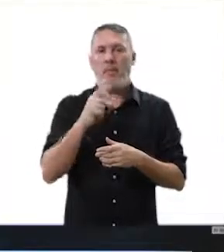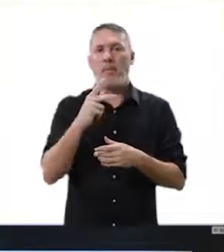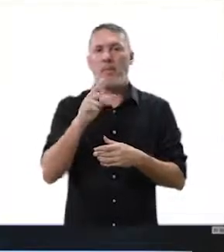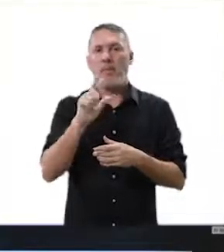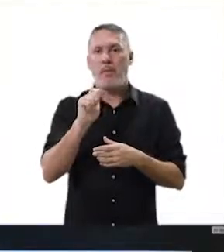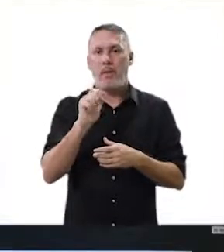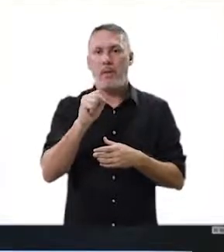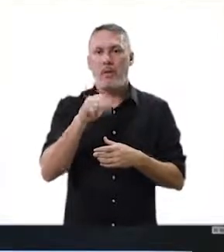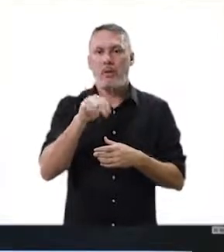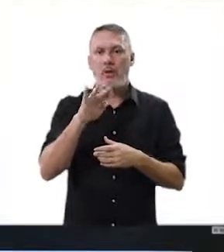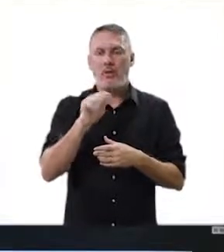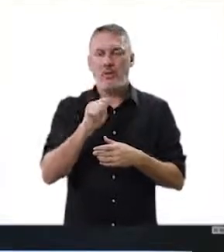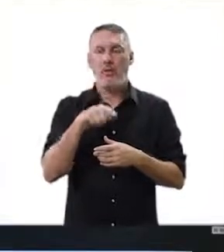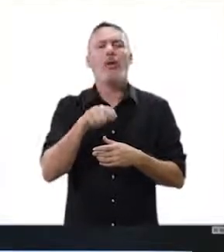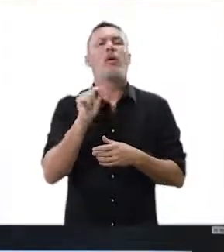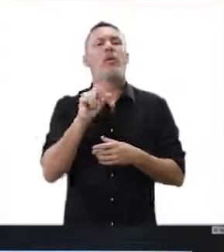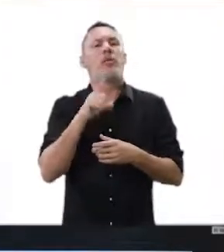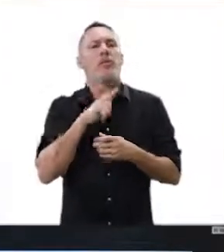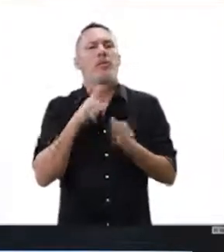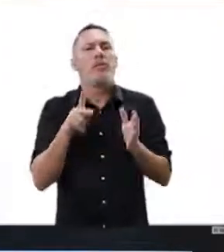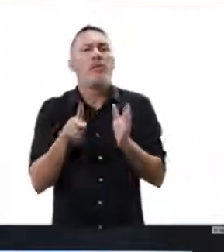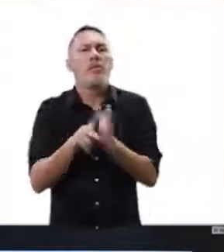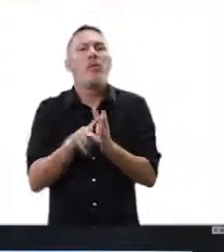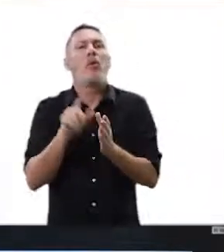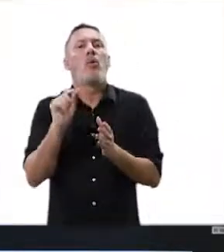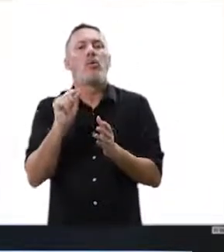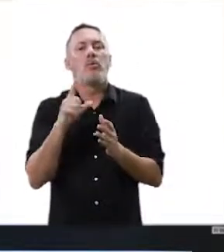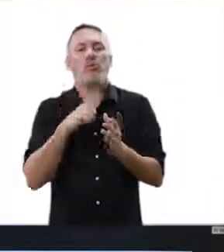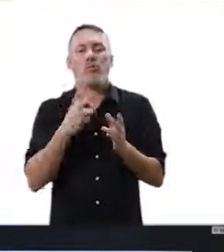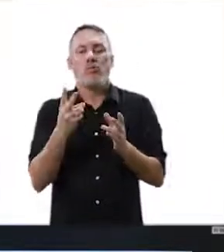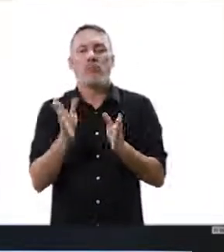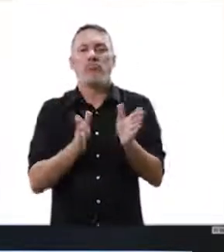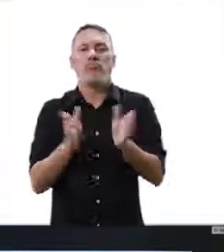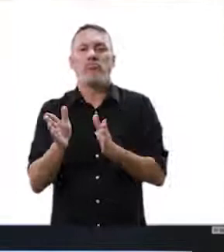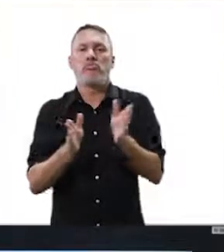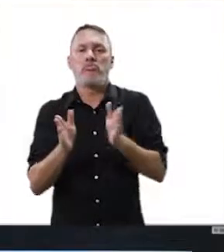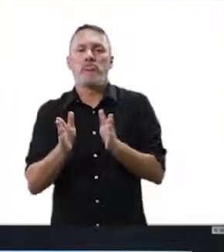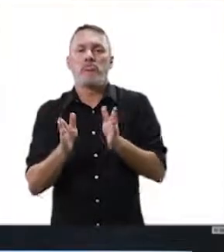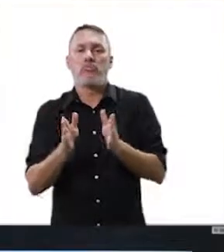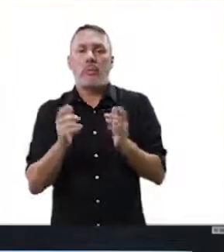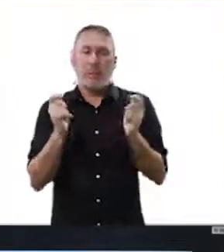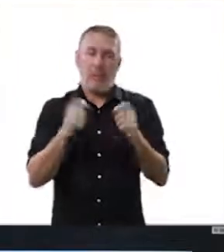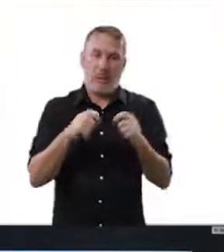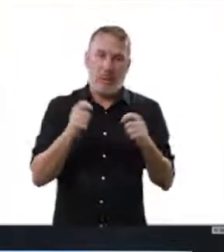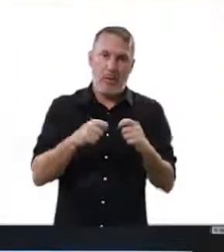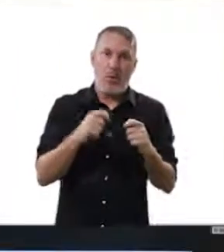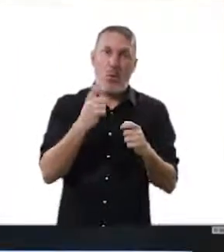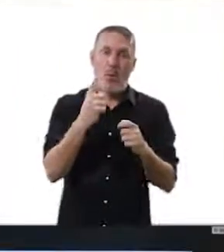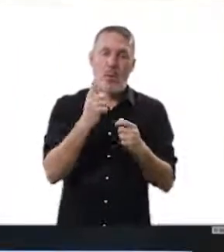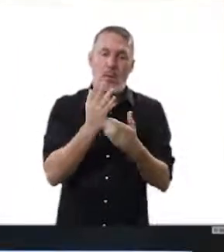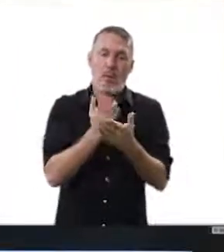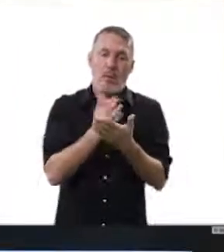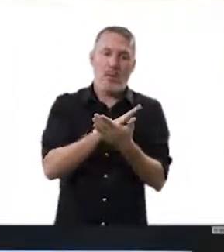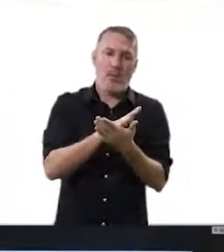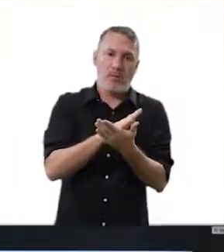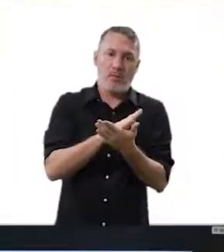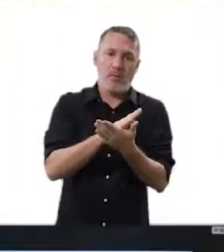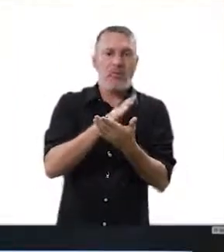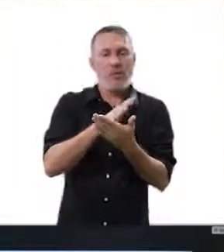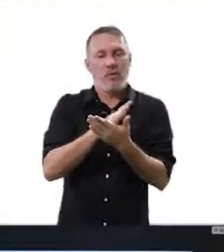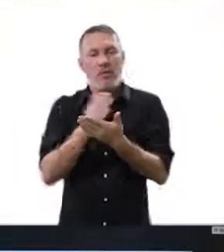têm uma porção hidrofóbica e uma porção hidrofílica. E isso vai contribuir para o fato dessa membrana